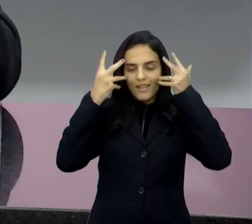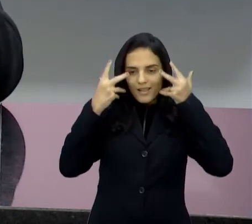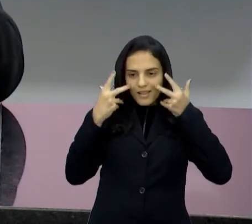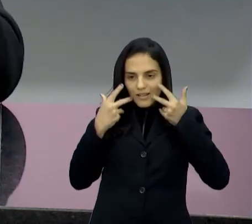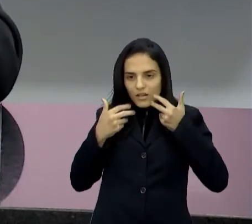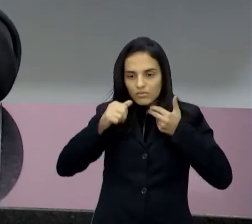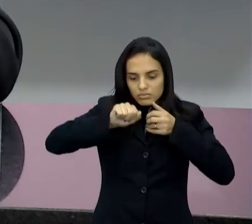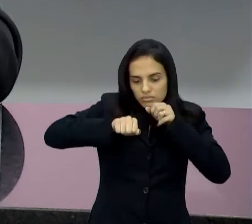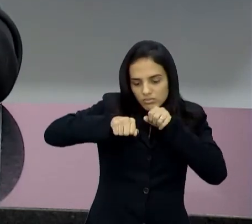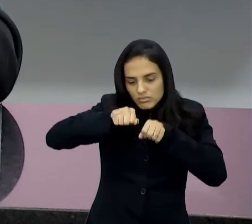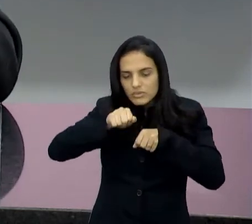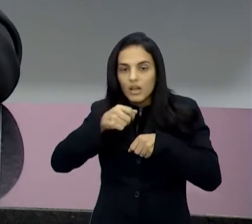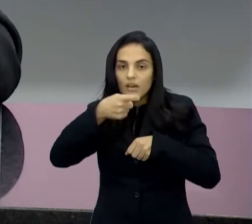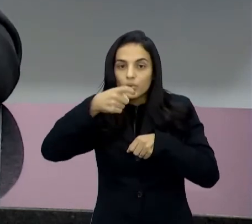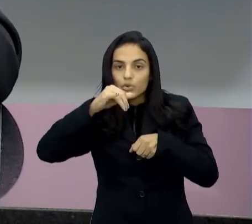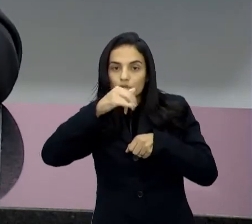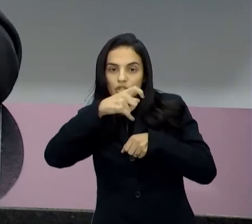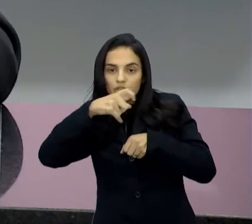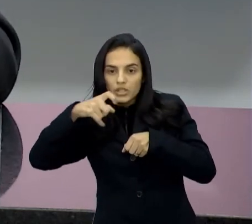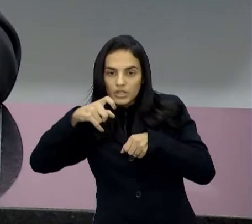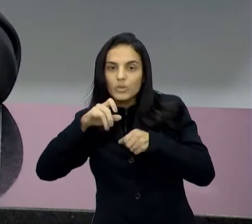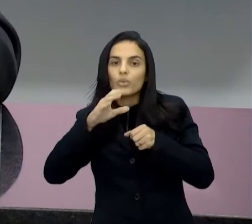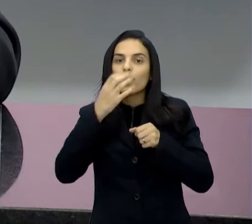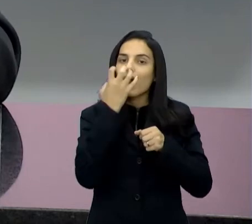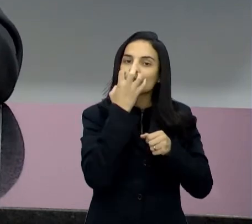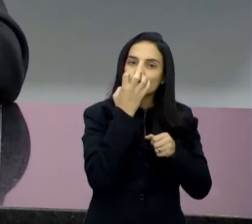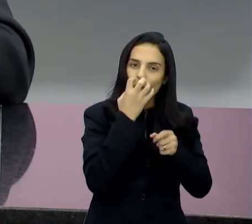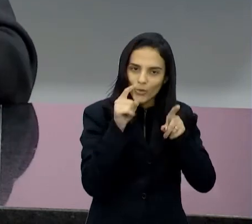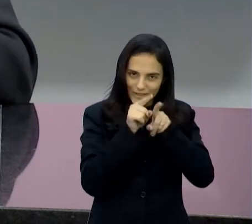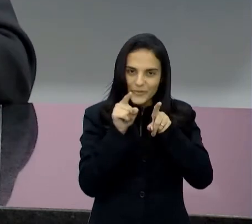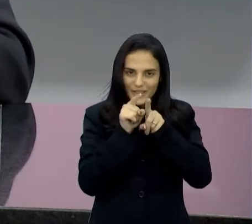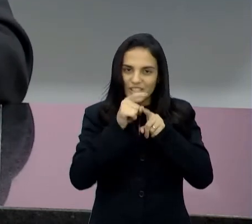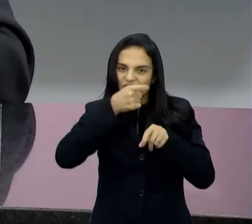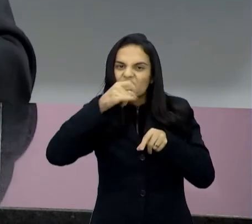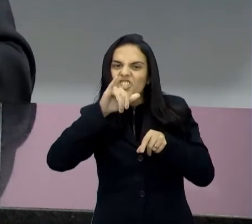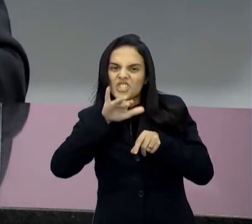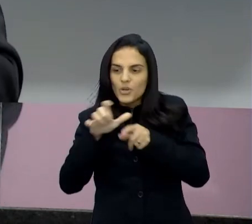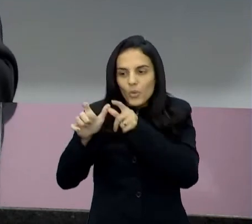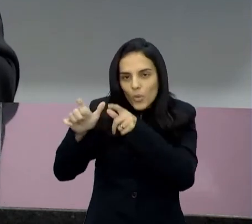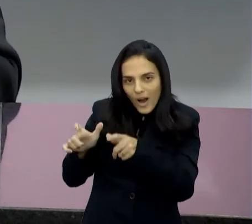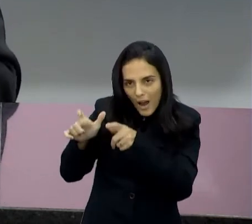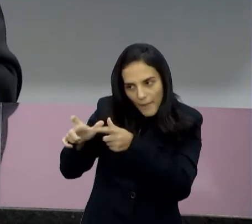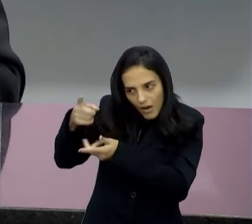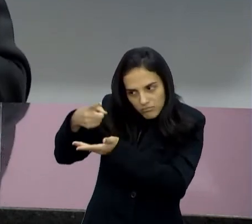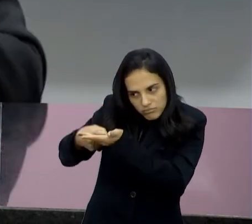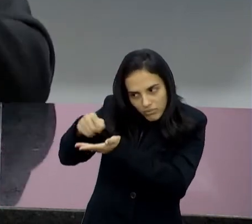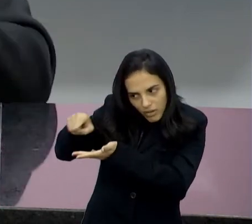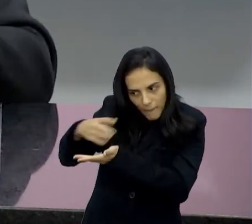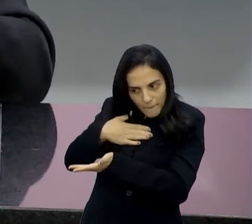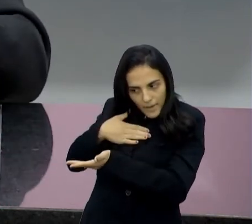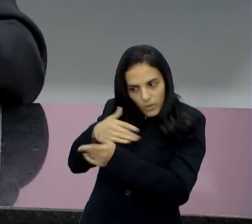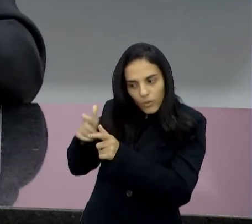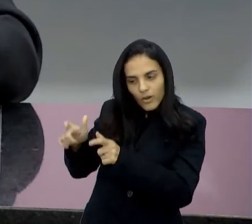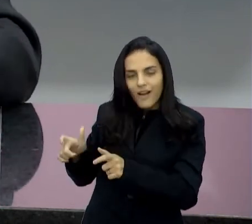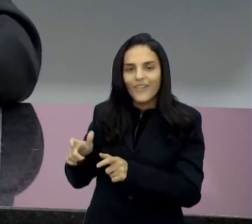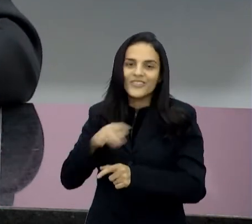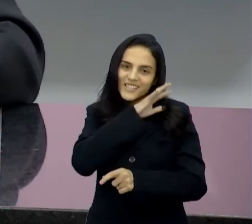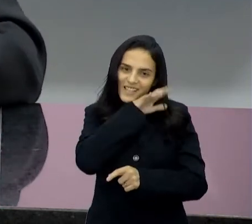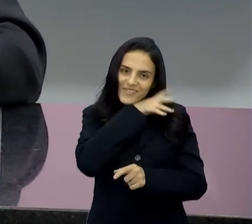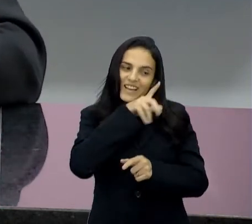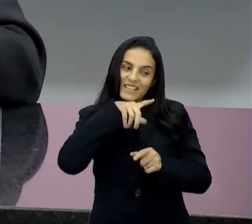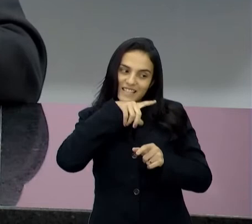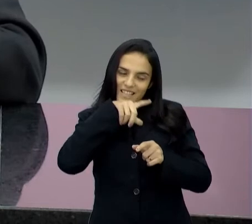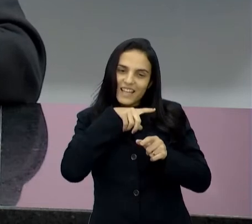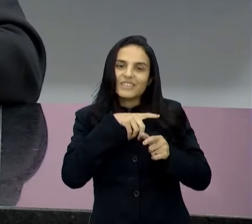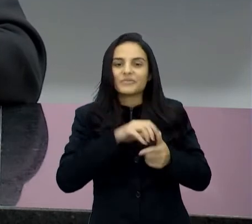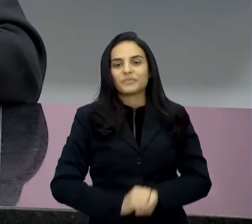faz o xixi para marcar o território, o cachorro também faz isso. Então, os animais eles têm o seu